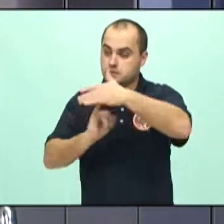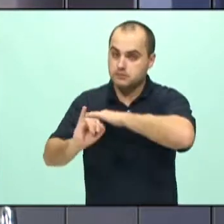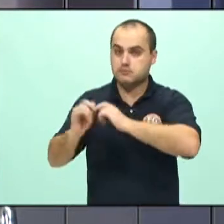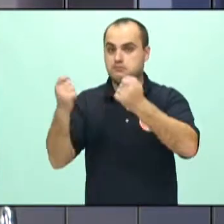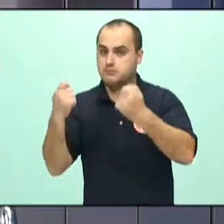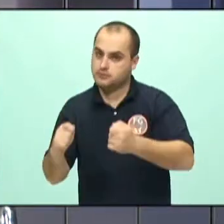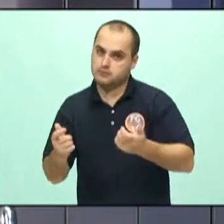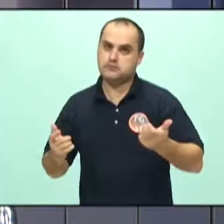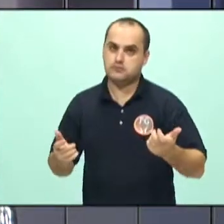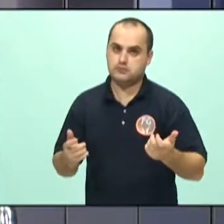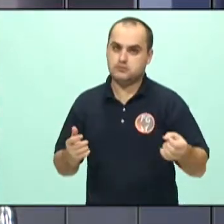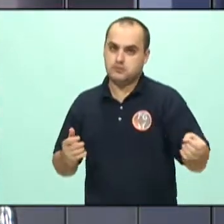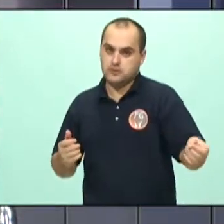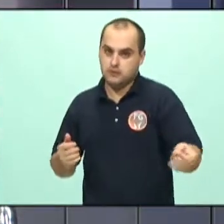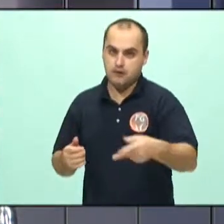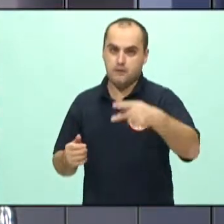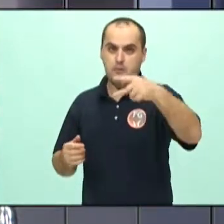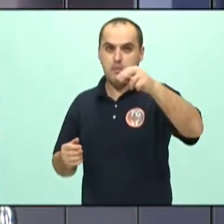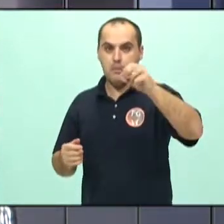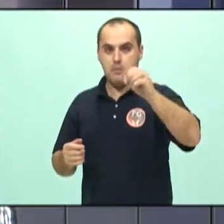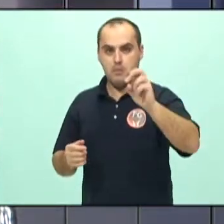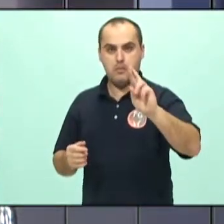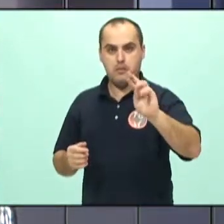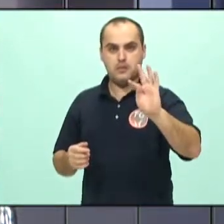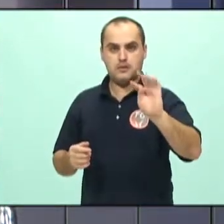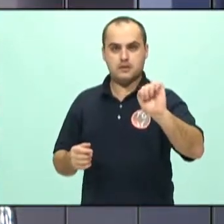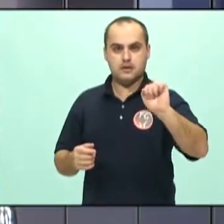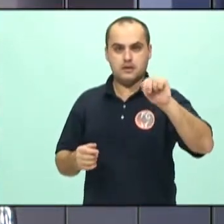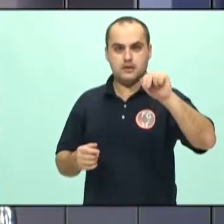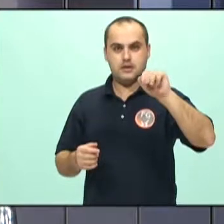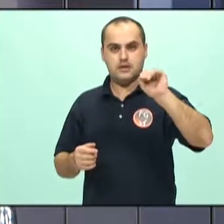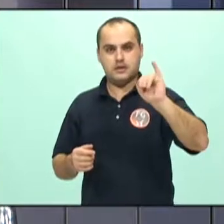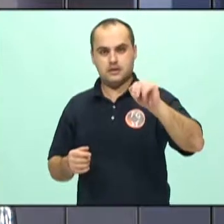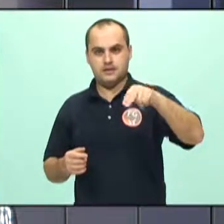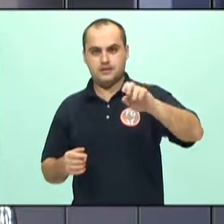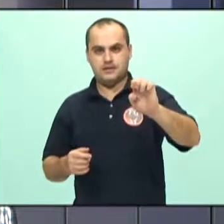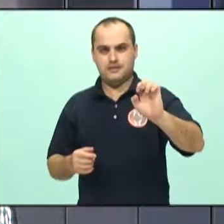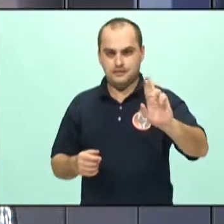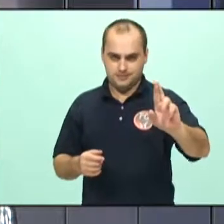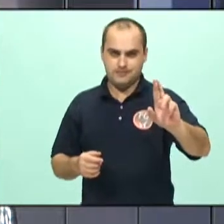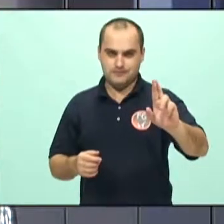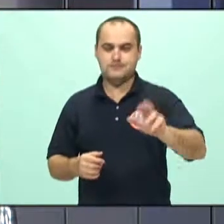por exemplo, a vinda de 2 novos portainers pós-Panamax, né? Que são equipamentos mais modernos.